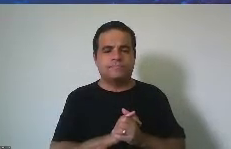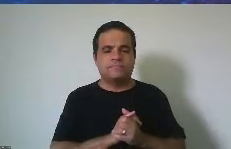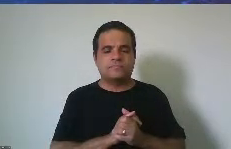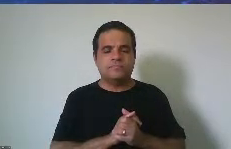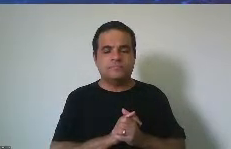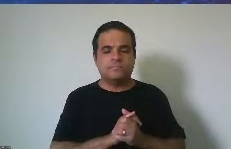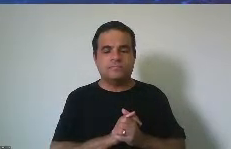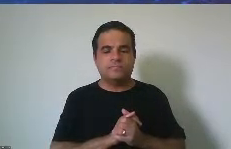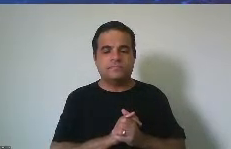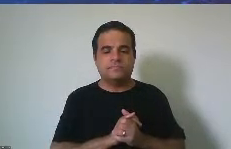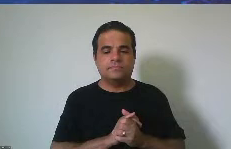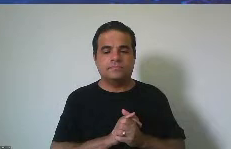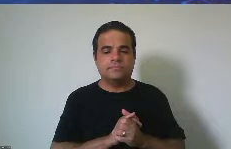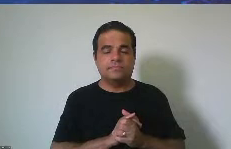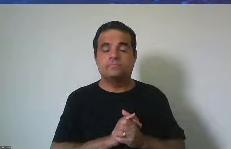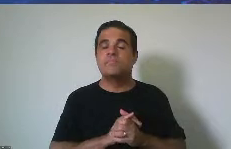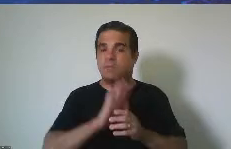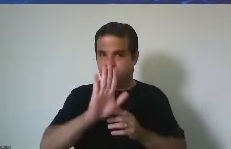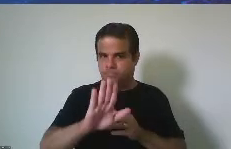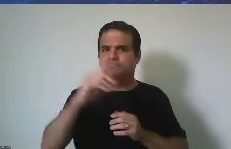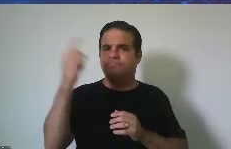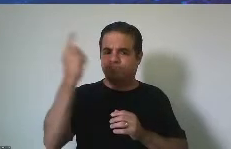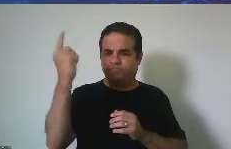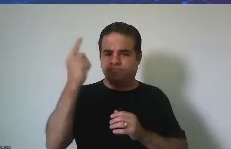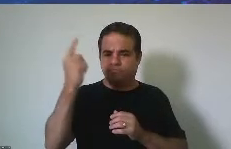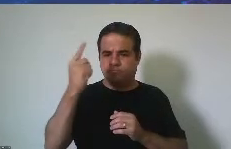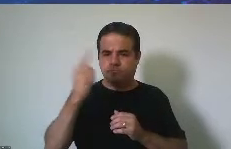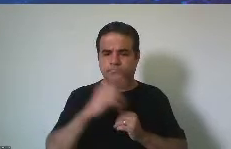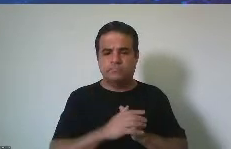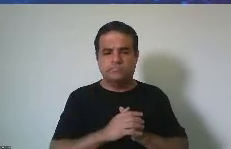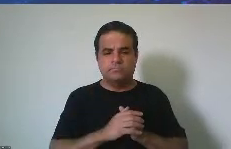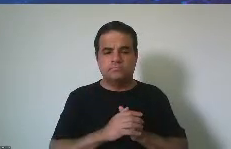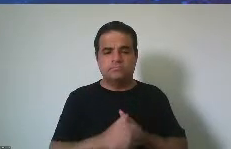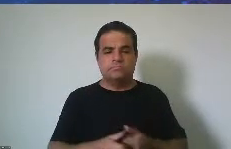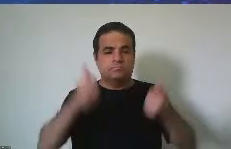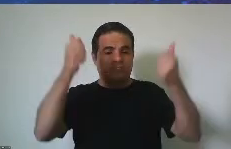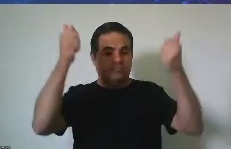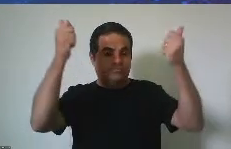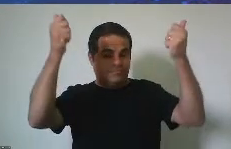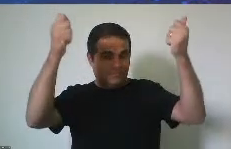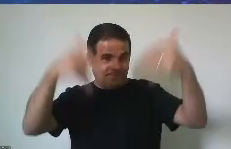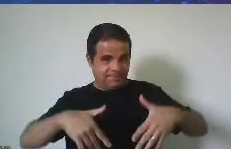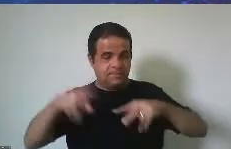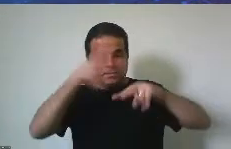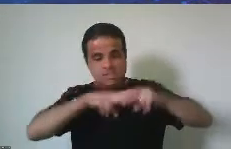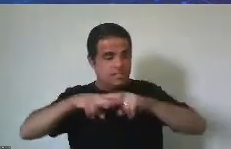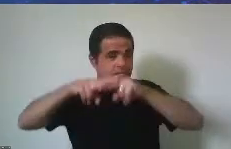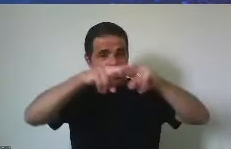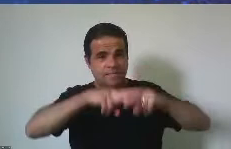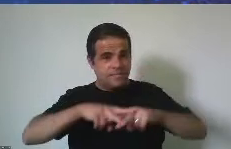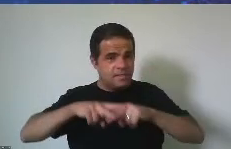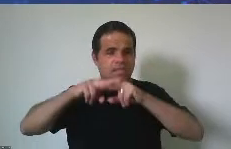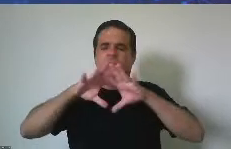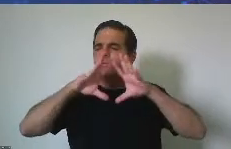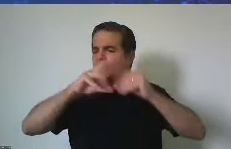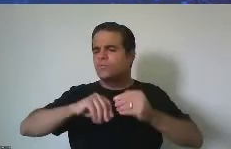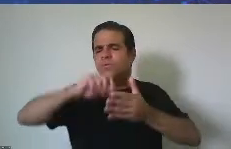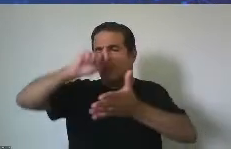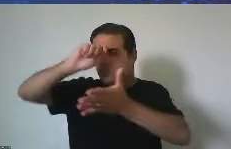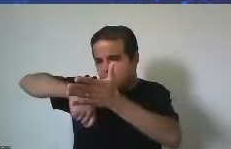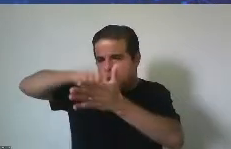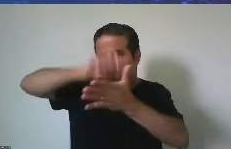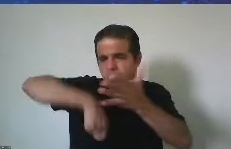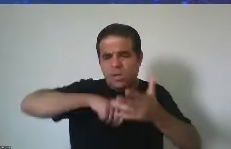e primeiramente ou teria comentar que a revisão tarifária todo o contrato de transmissão passa por